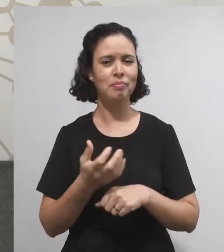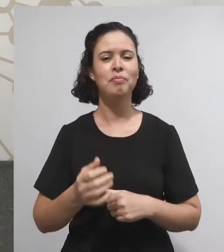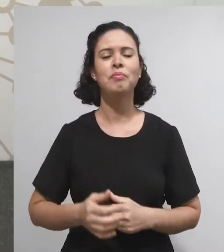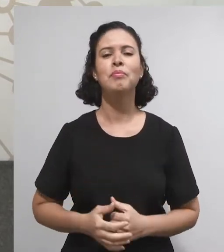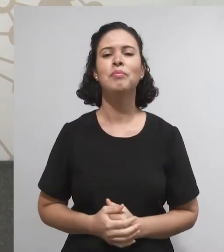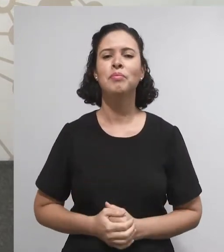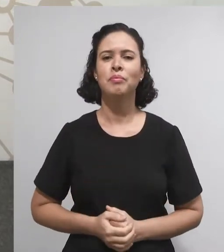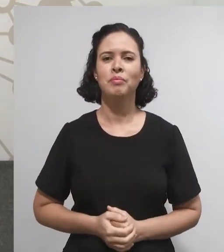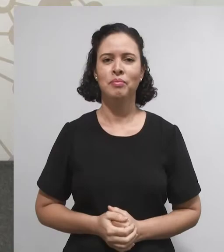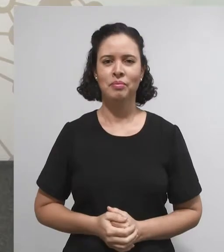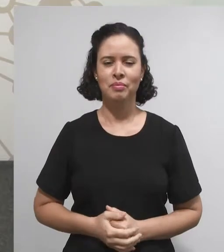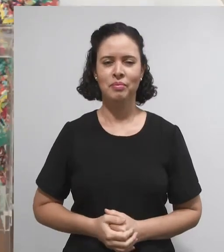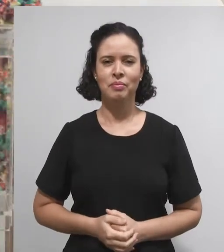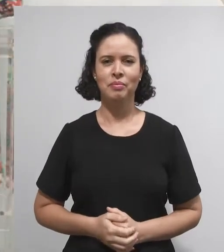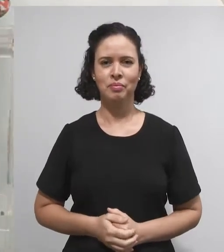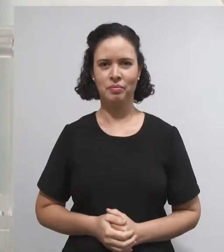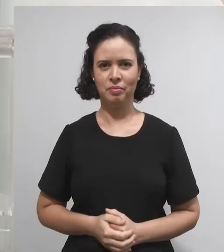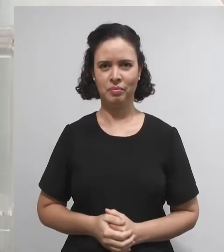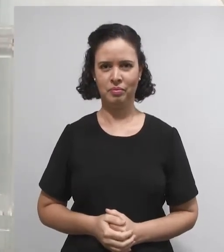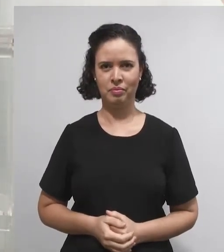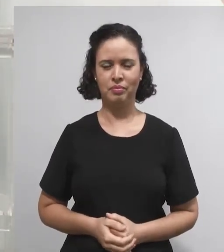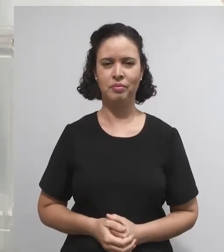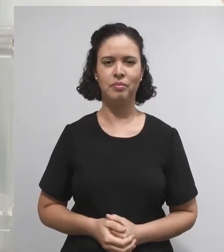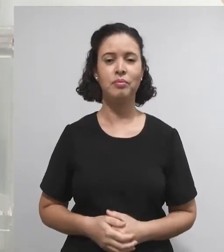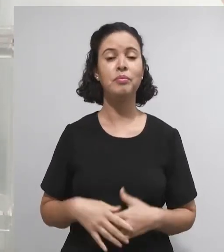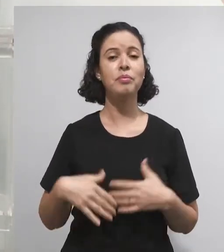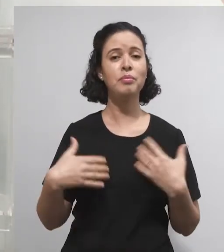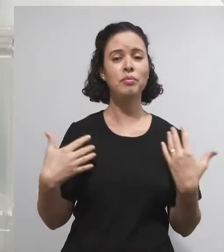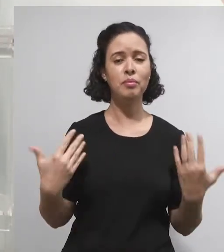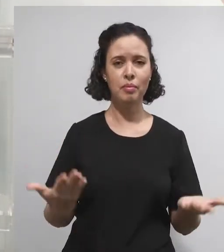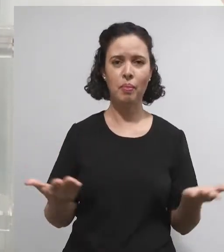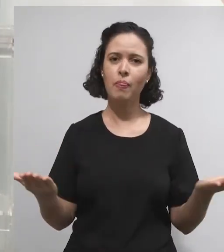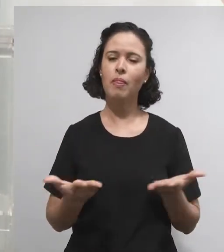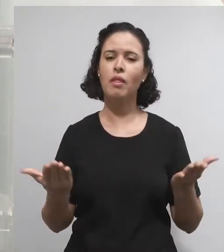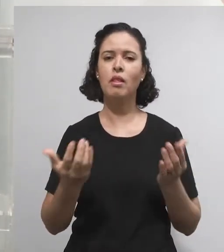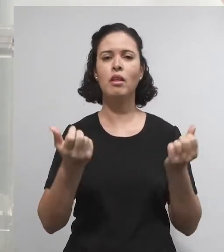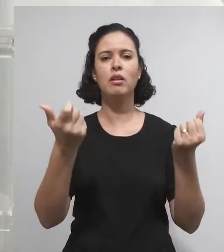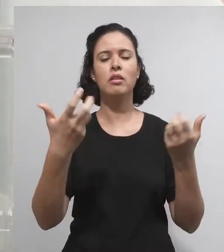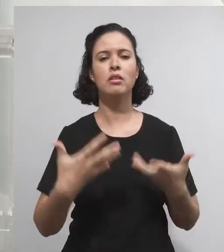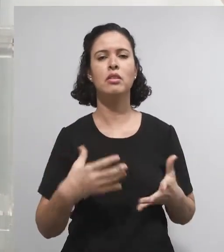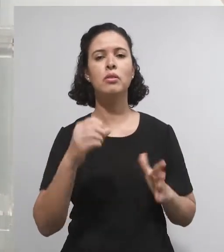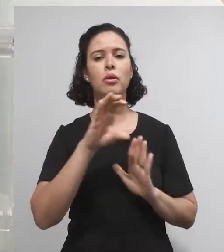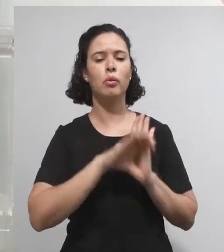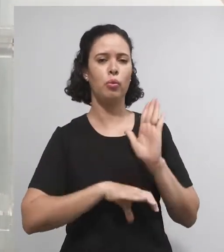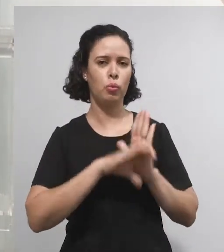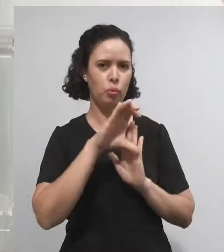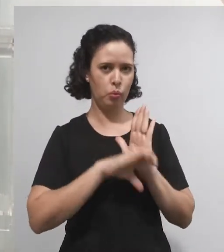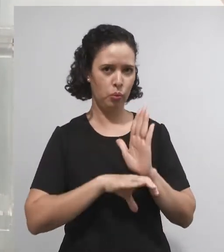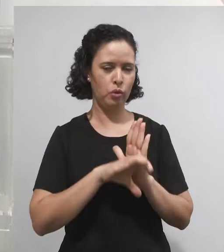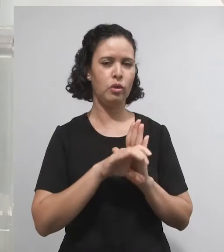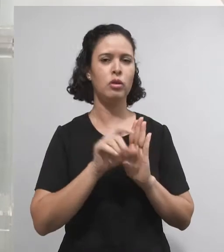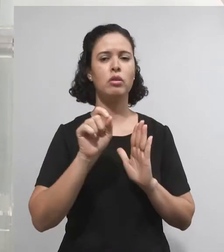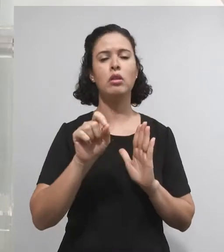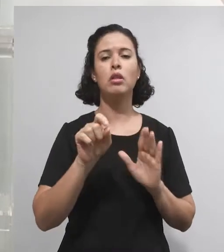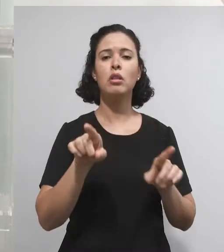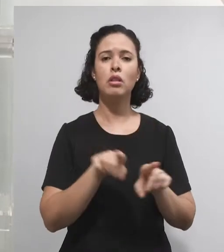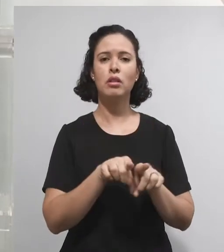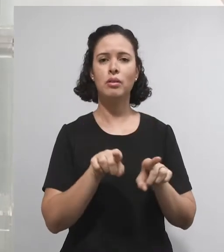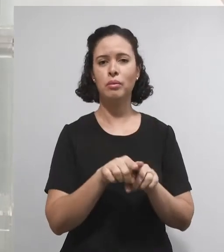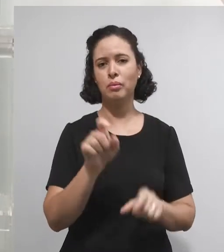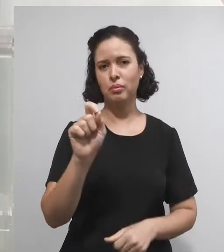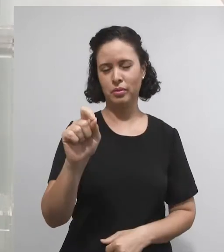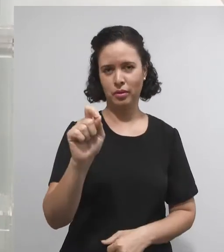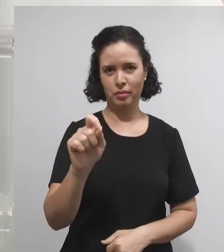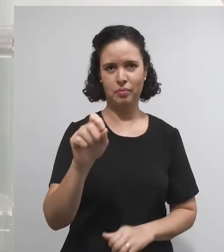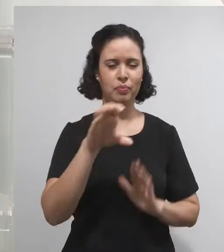episódio? Bom, nesse episódio a gente vai falar de currículo e, não poderia